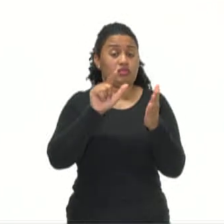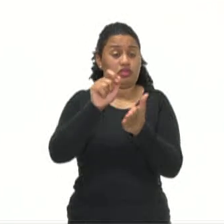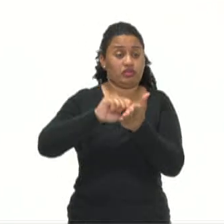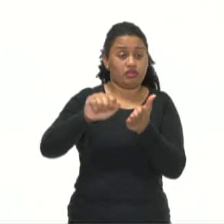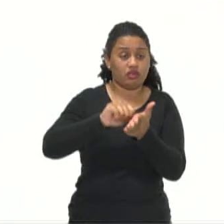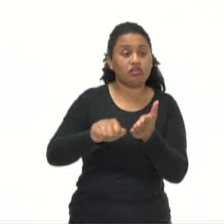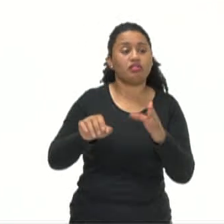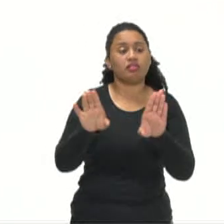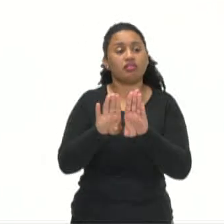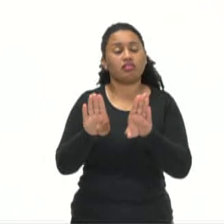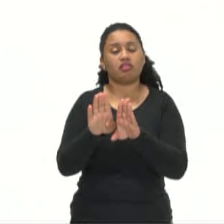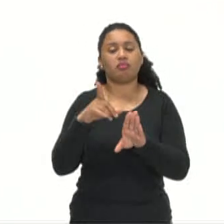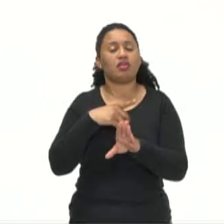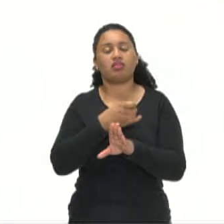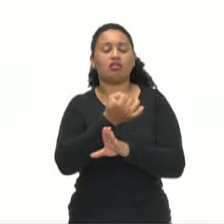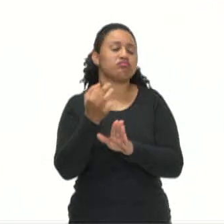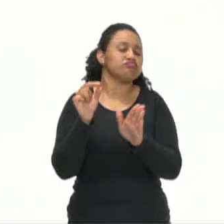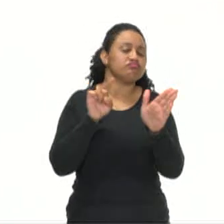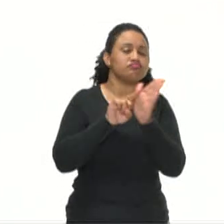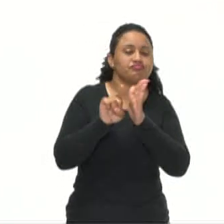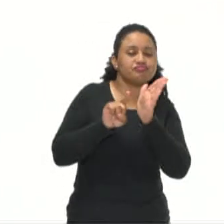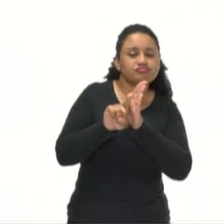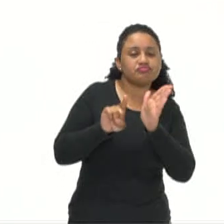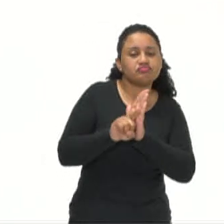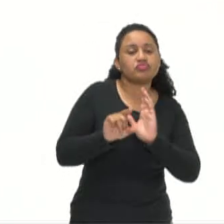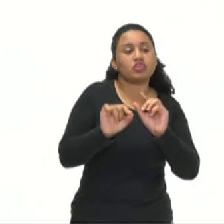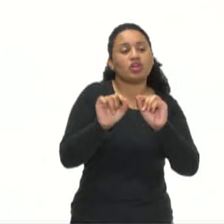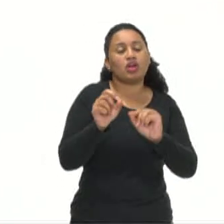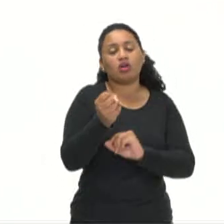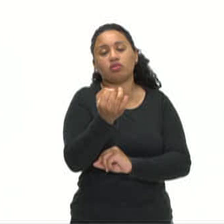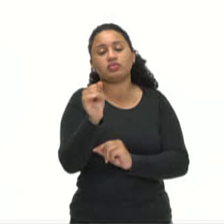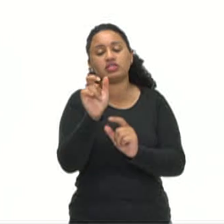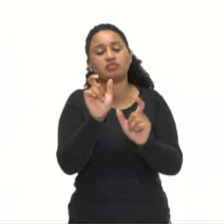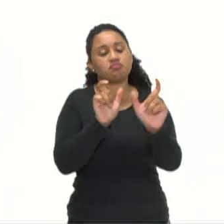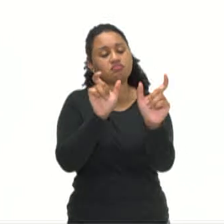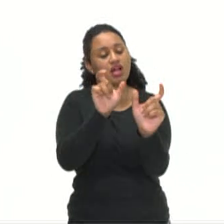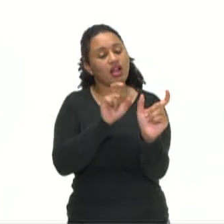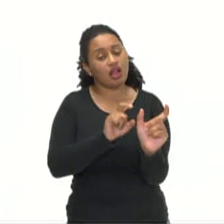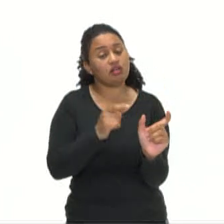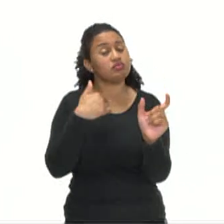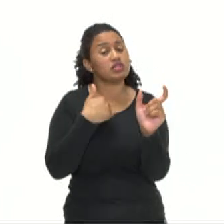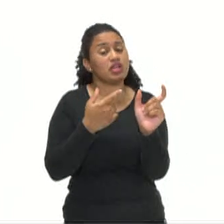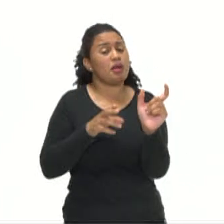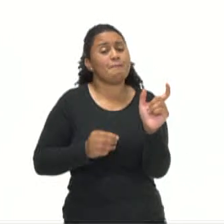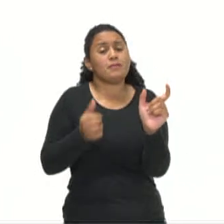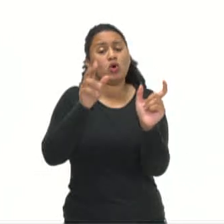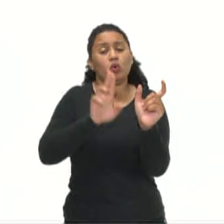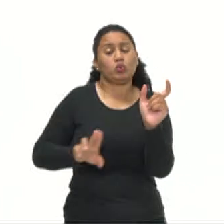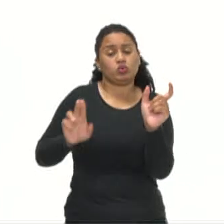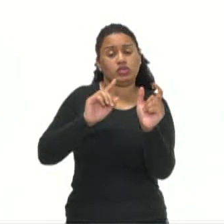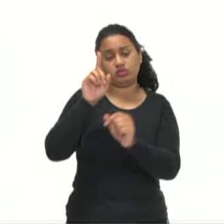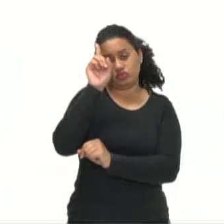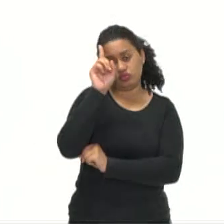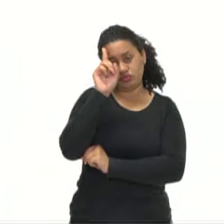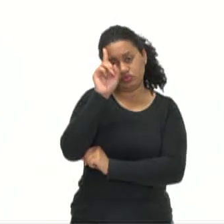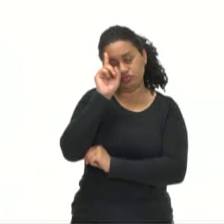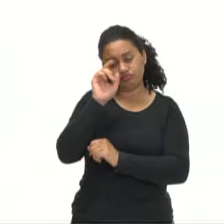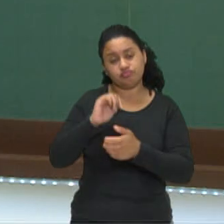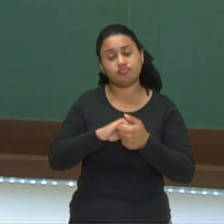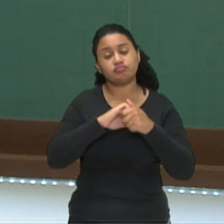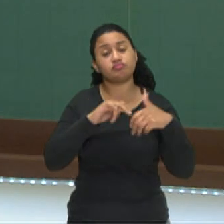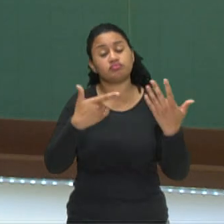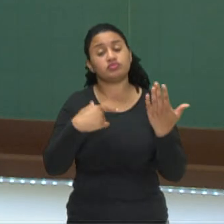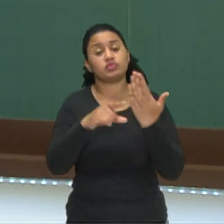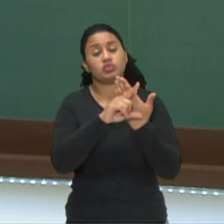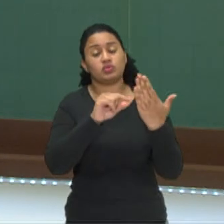traz alguns questionamentos a respeito de algumas palavras pouco utilizadas no cotidiano. Então, o autor